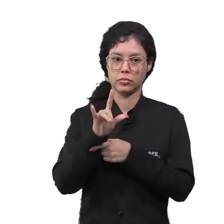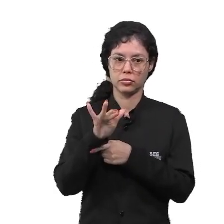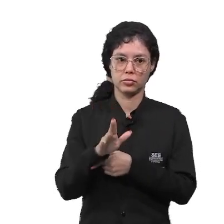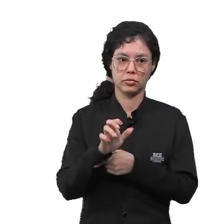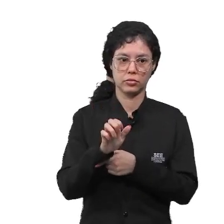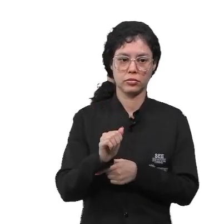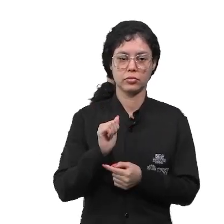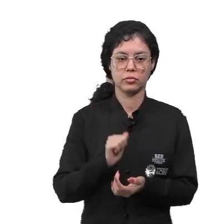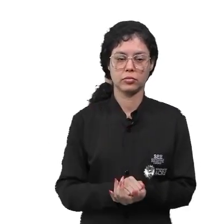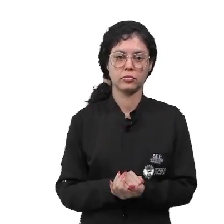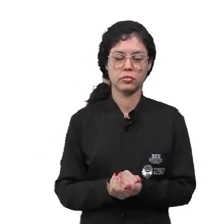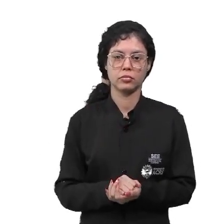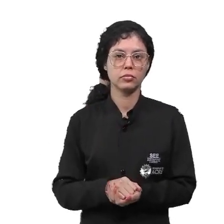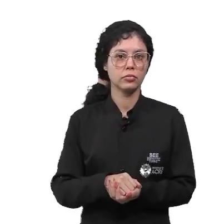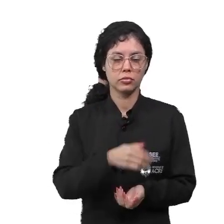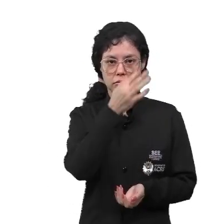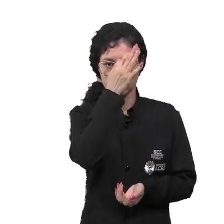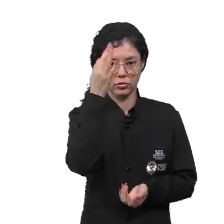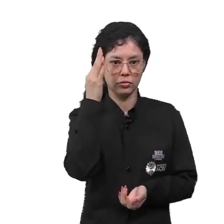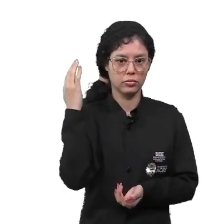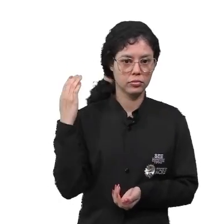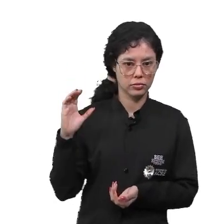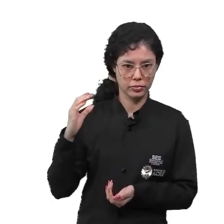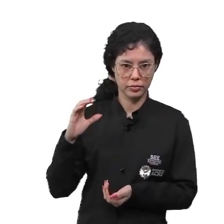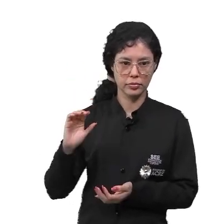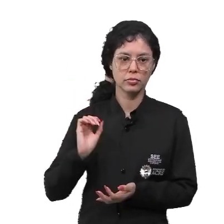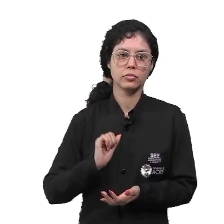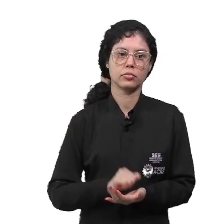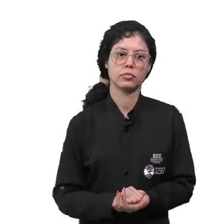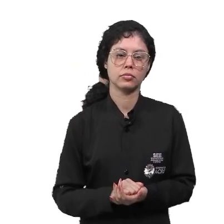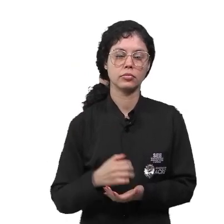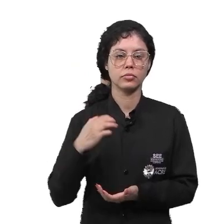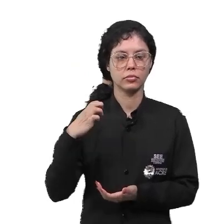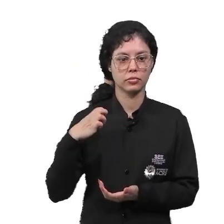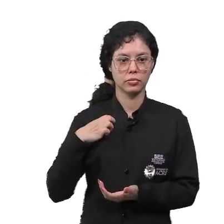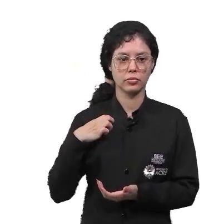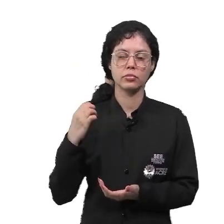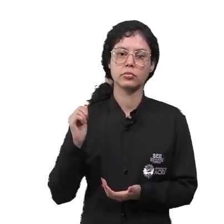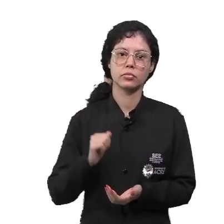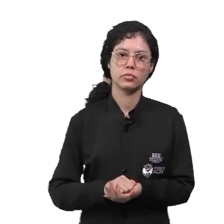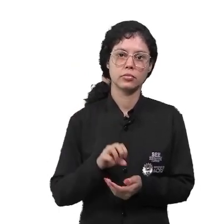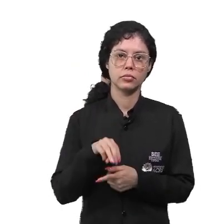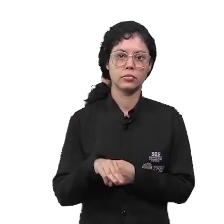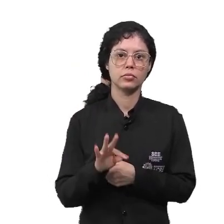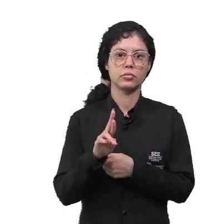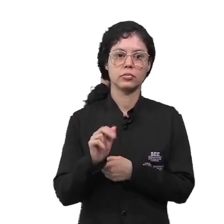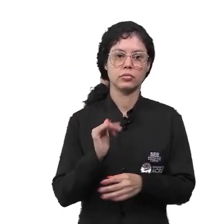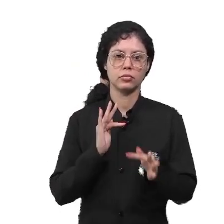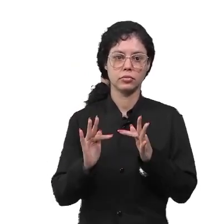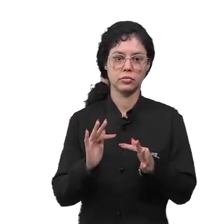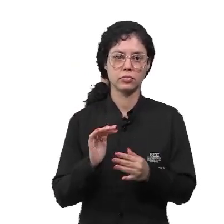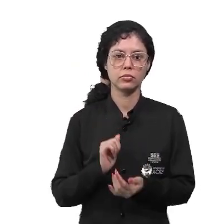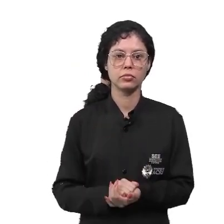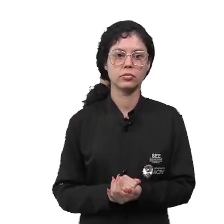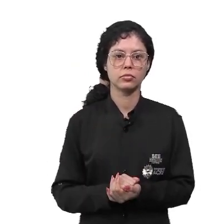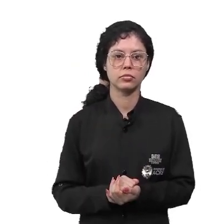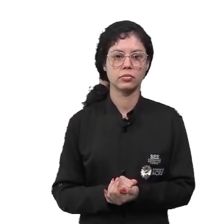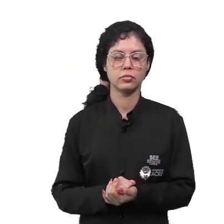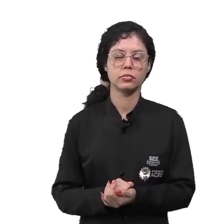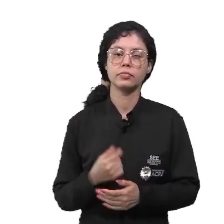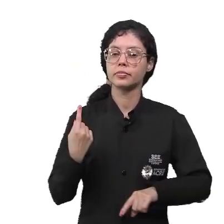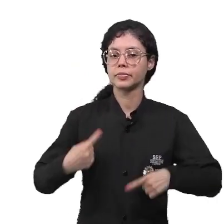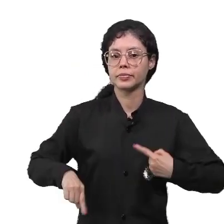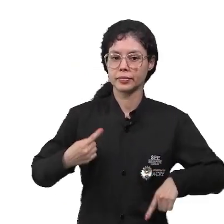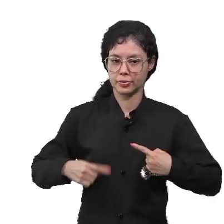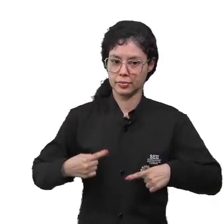epistemologia, ou filosofia da ciência, como você quiser, ética, metafísica ou